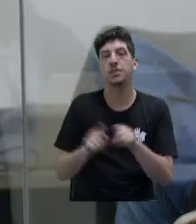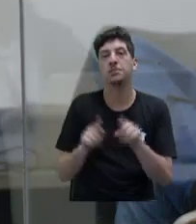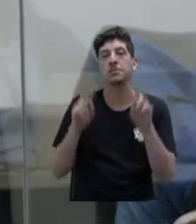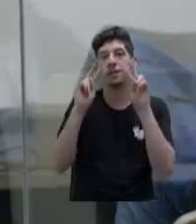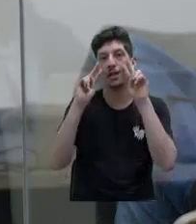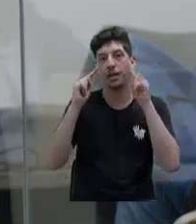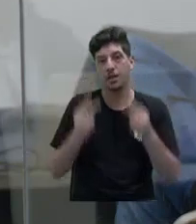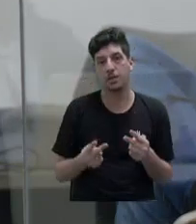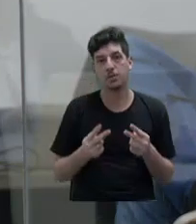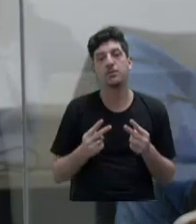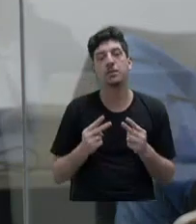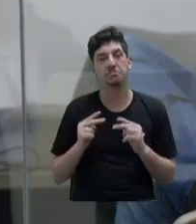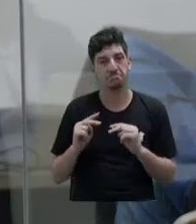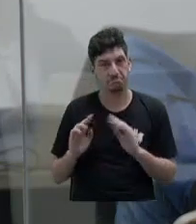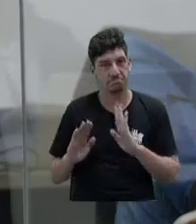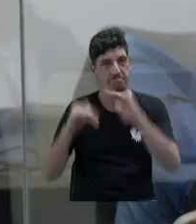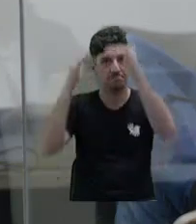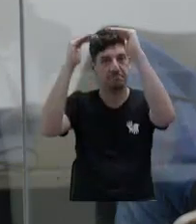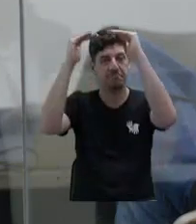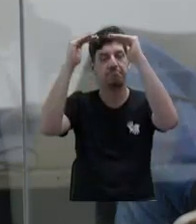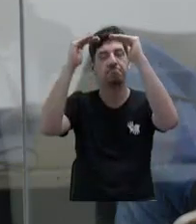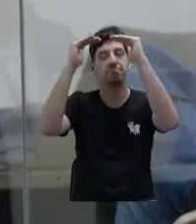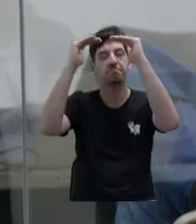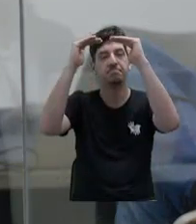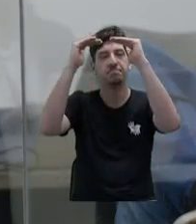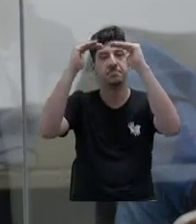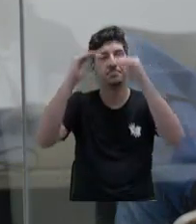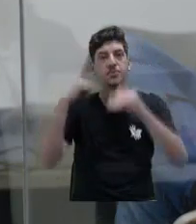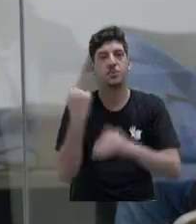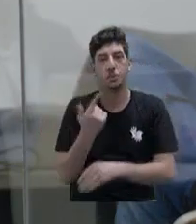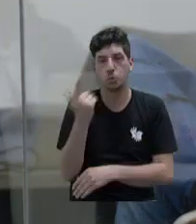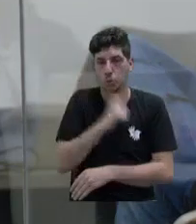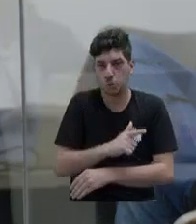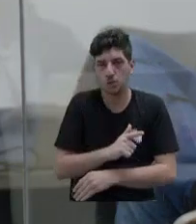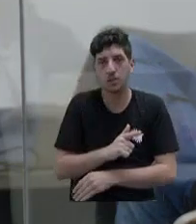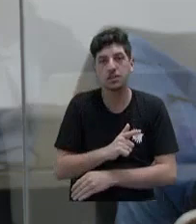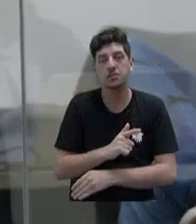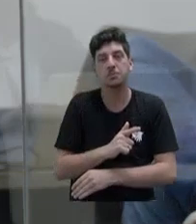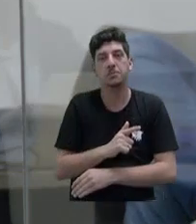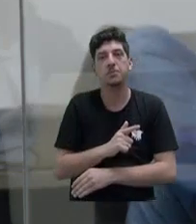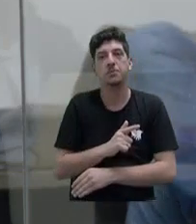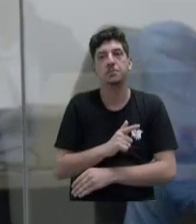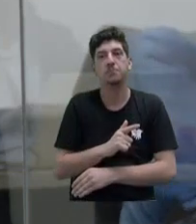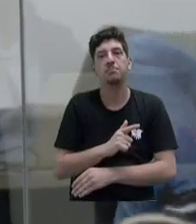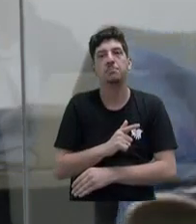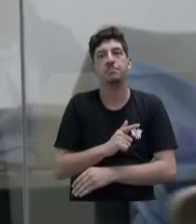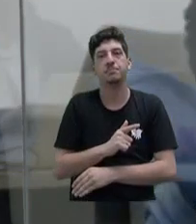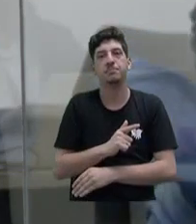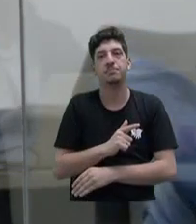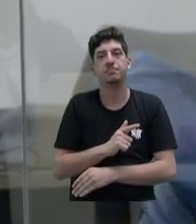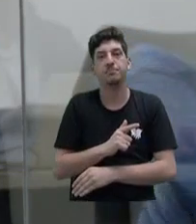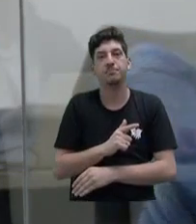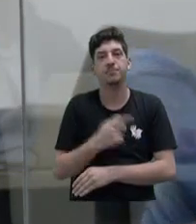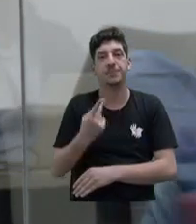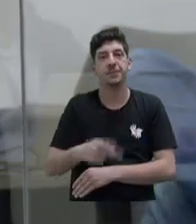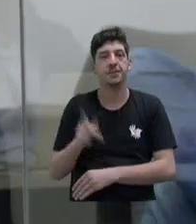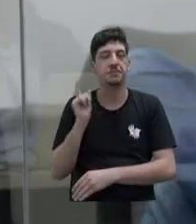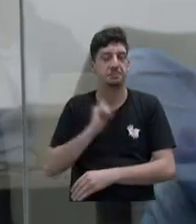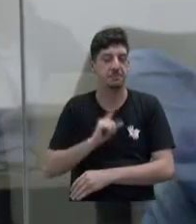reconhecer os avanços que estamos tendo em âmbito